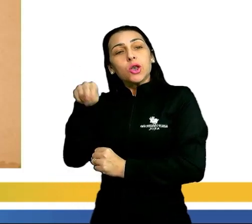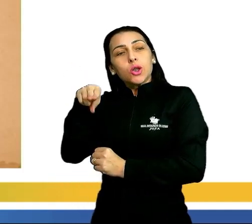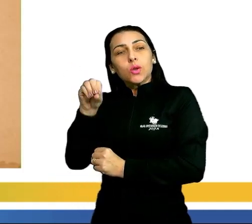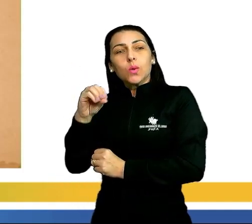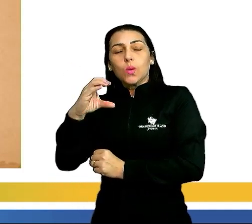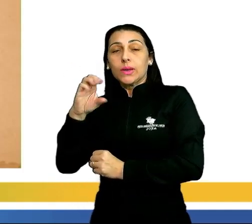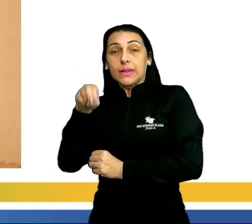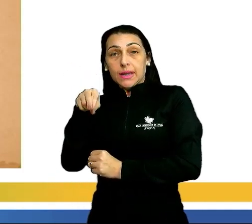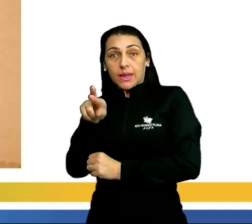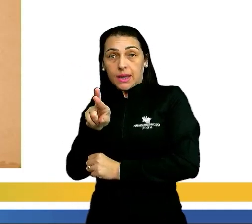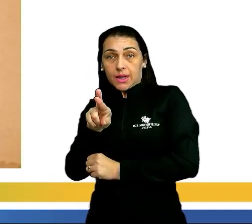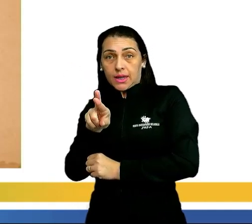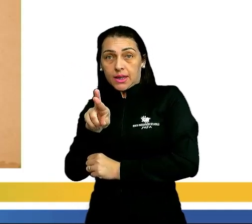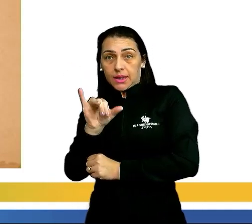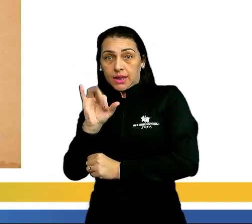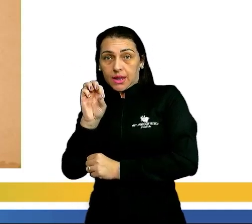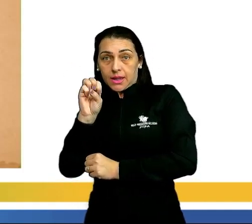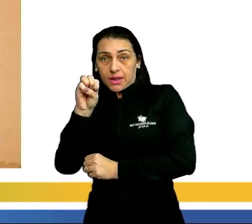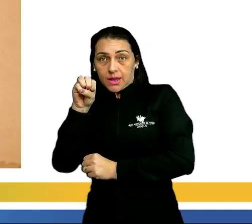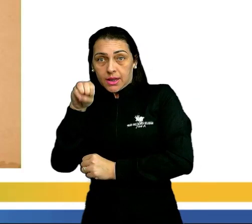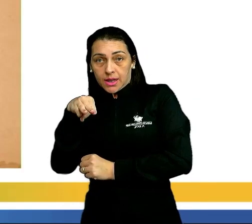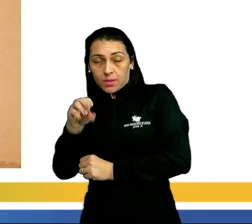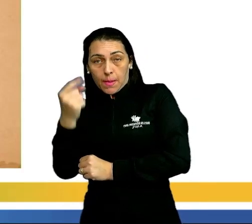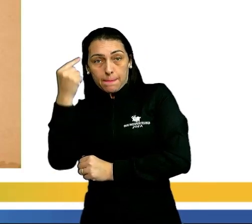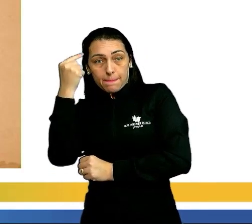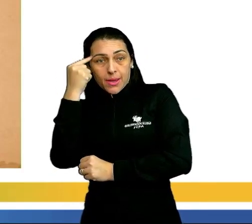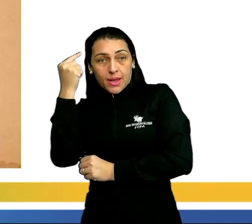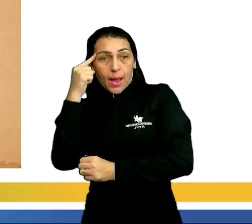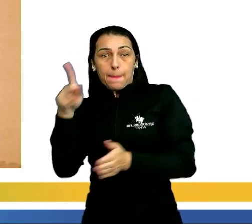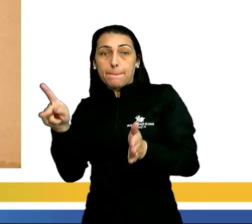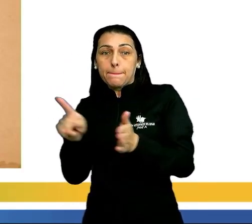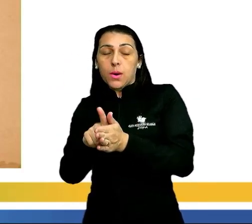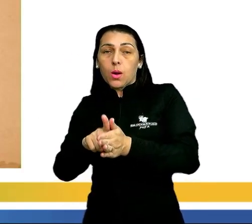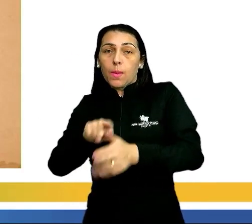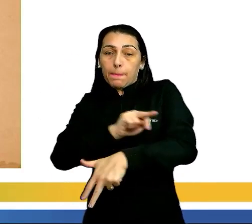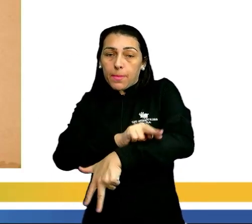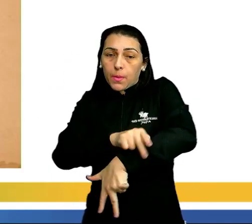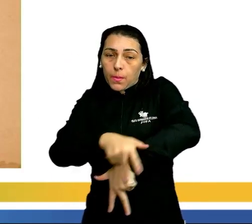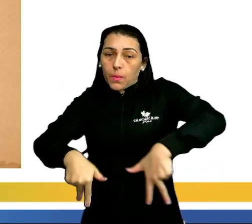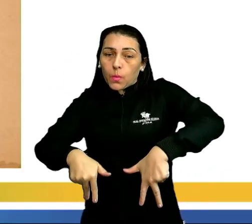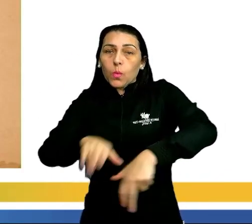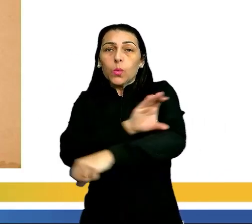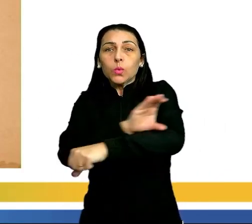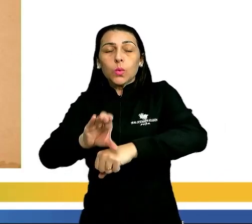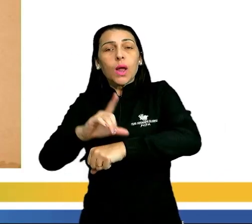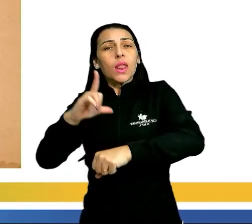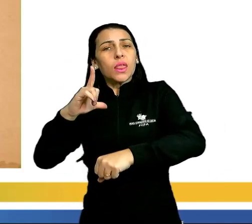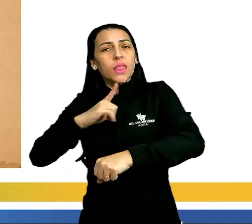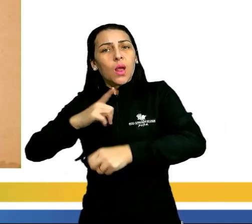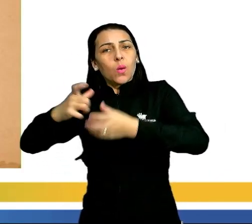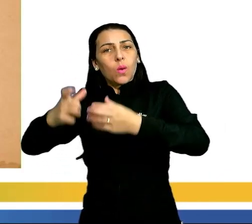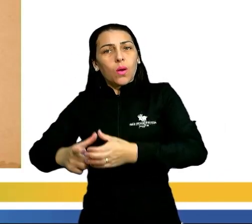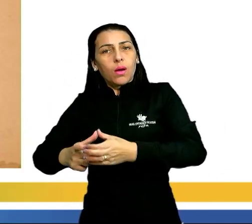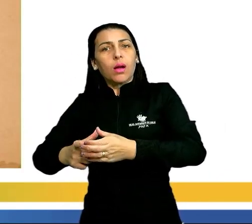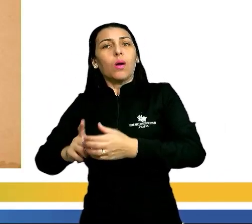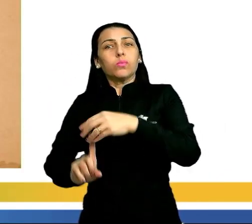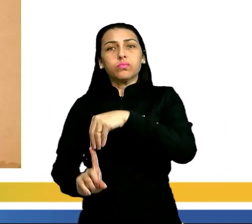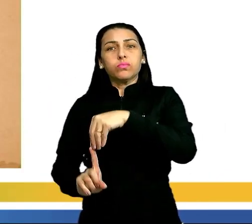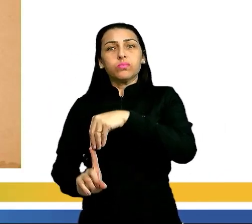etnocentrismo é pensar que a própria etnia, ou seja, a própria cultura, ocupa uma posição